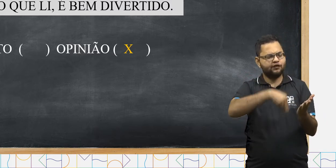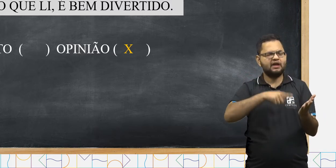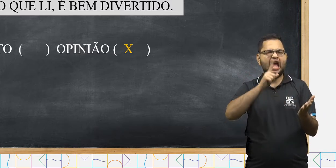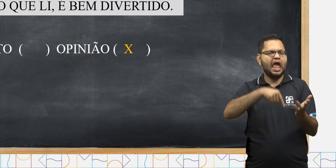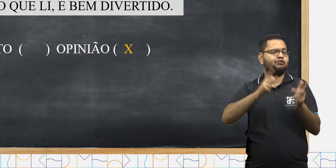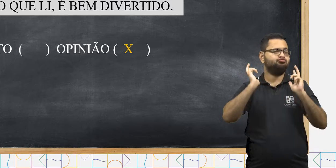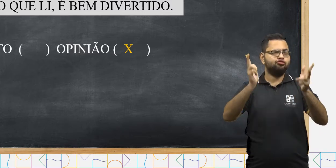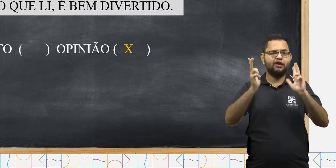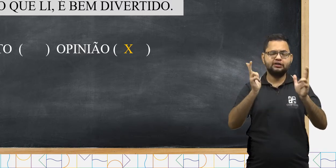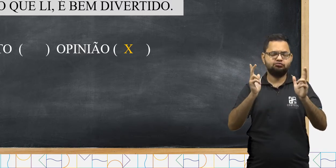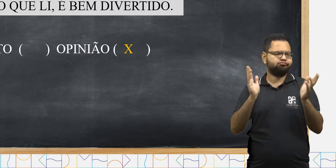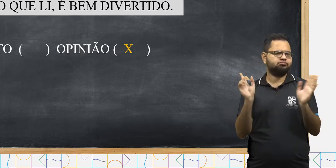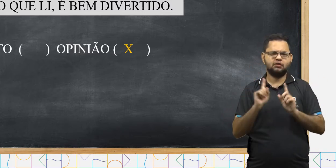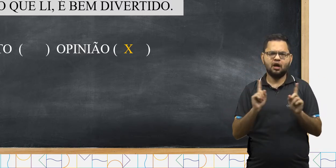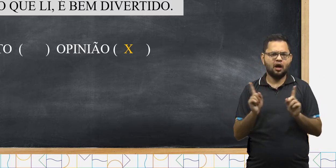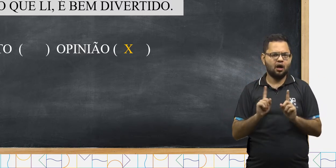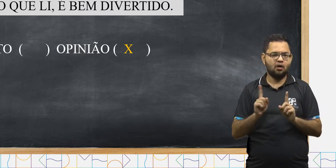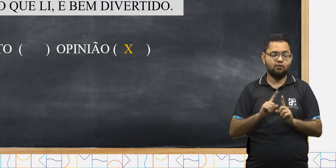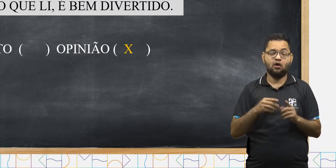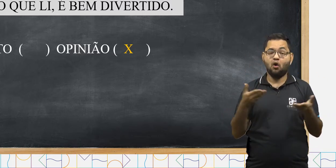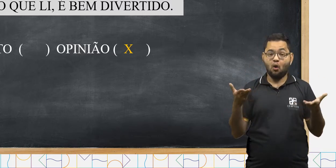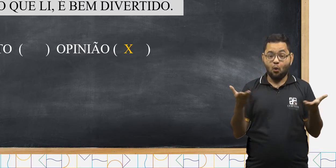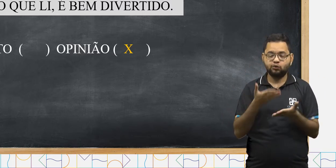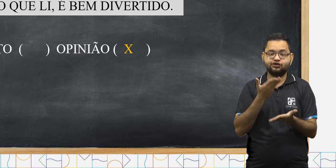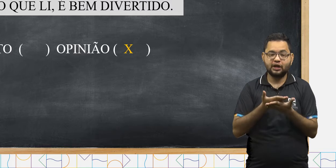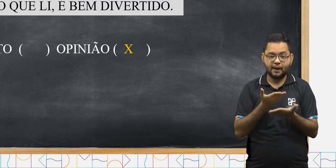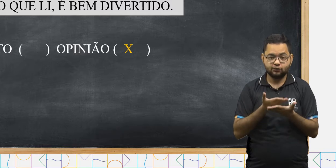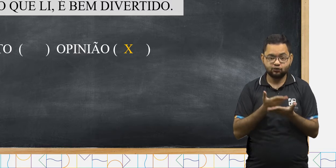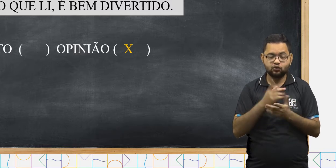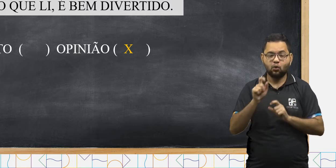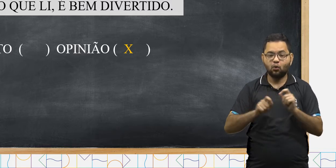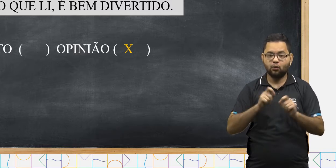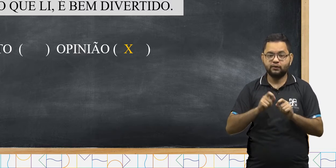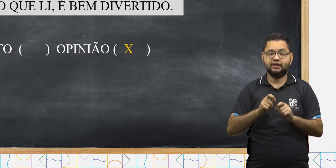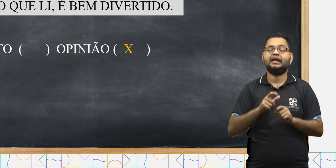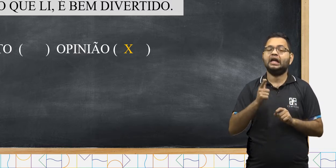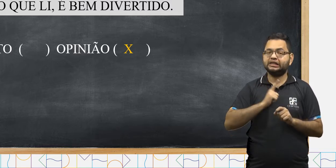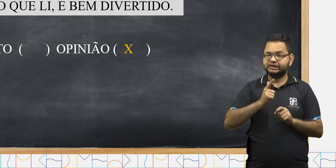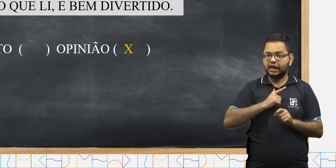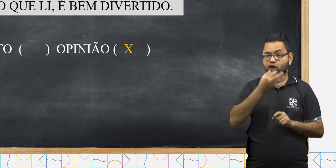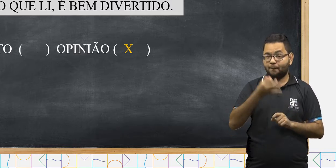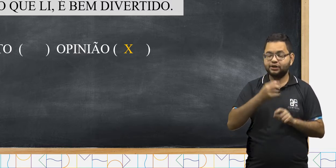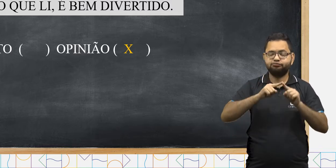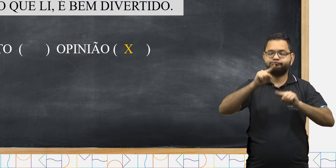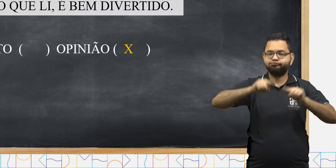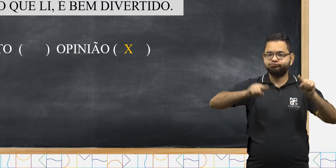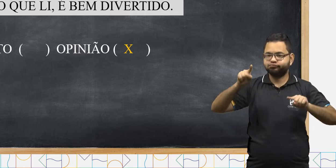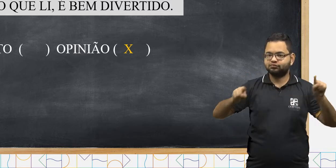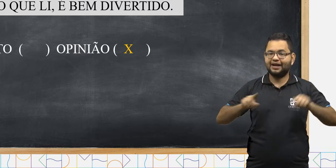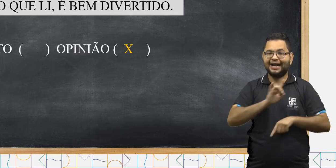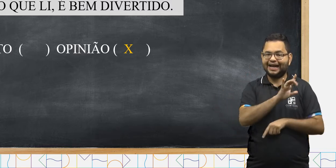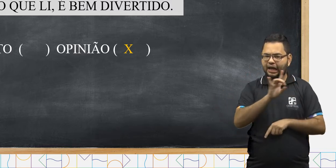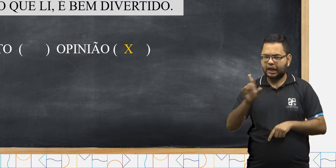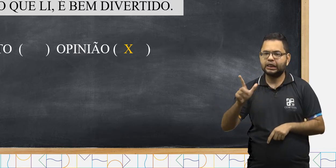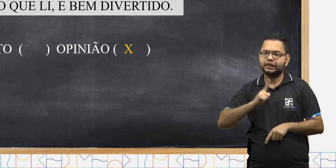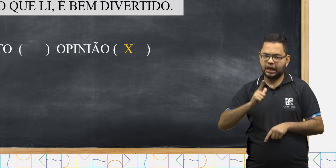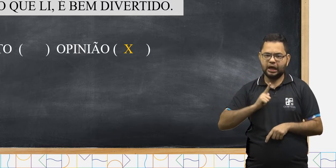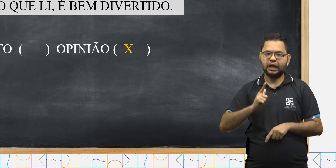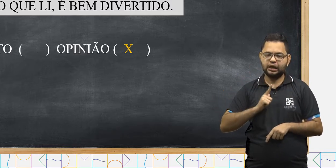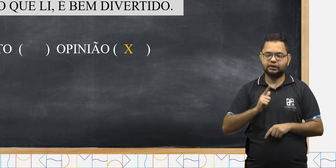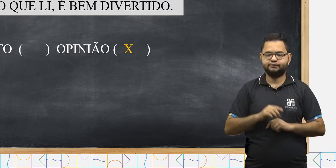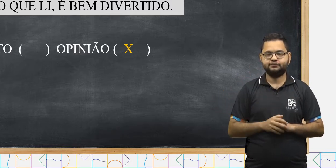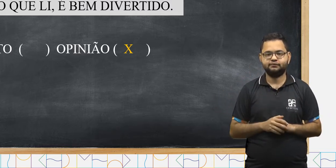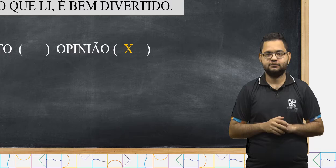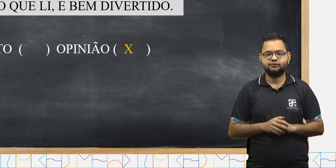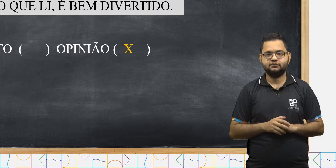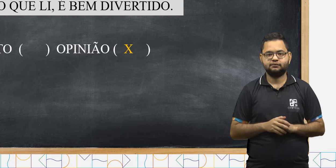que este livro lido é bem divertido. Aprendemos nesta aula que opiniões são diversas, cada um